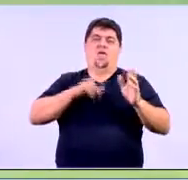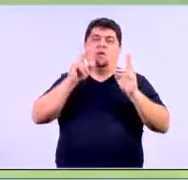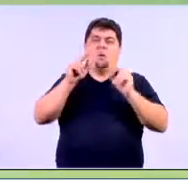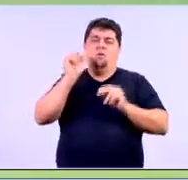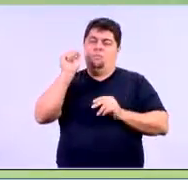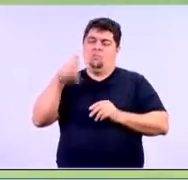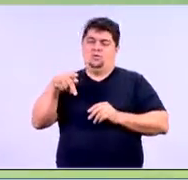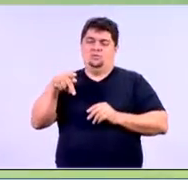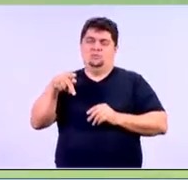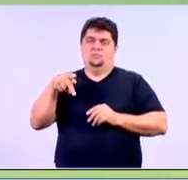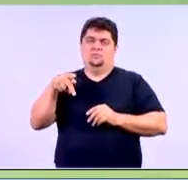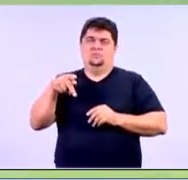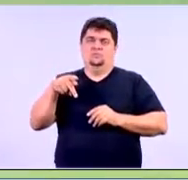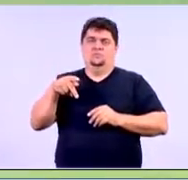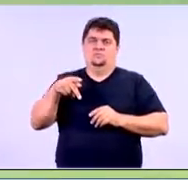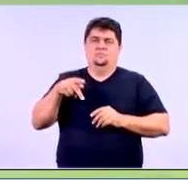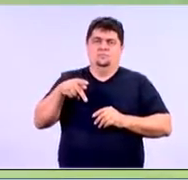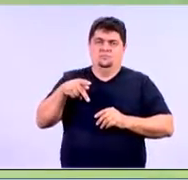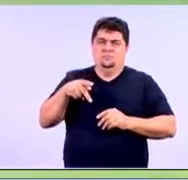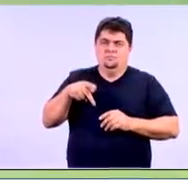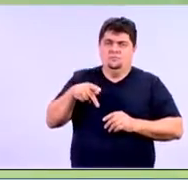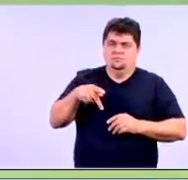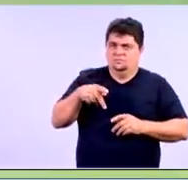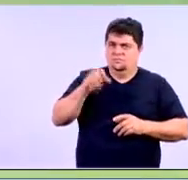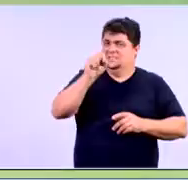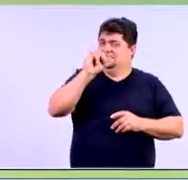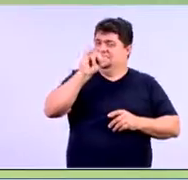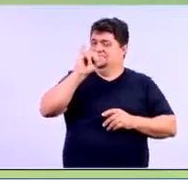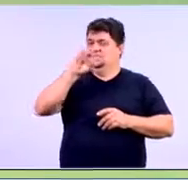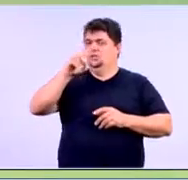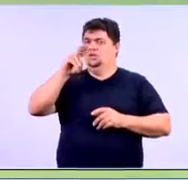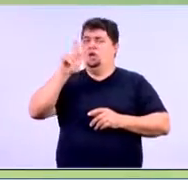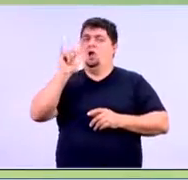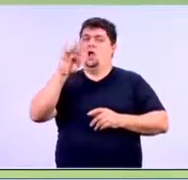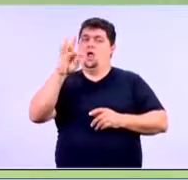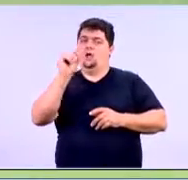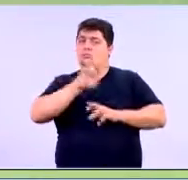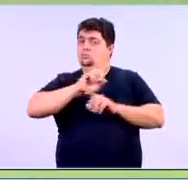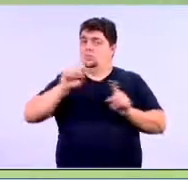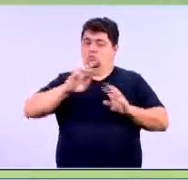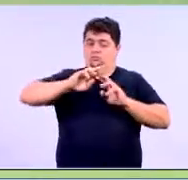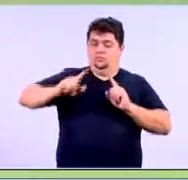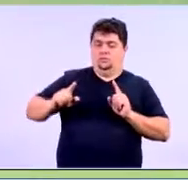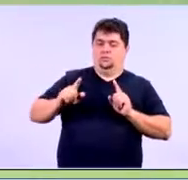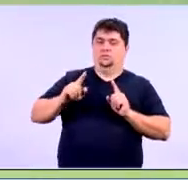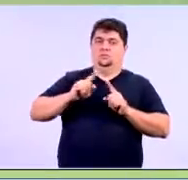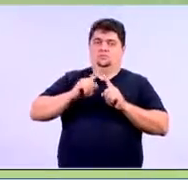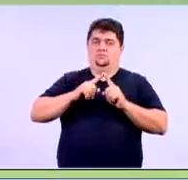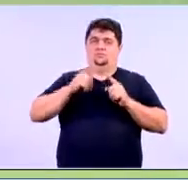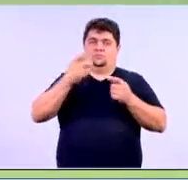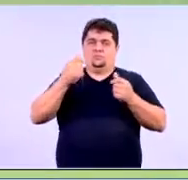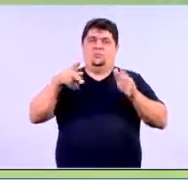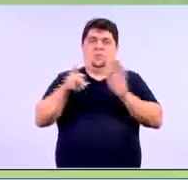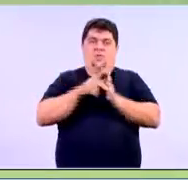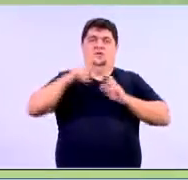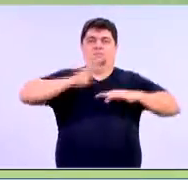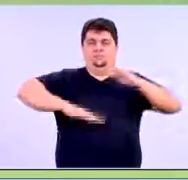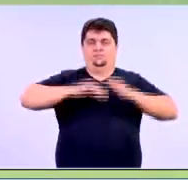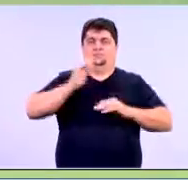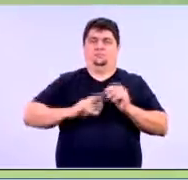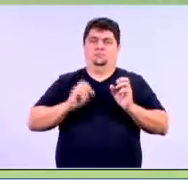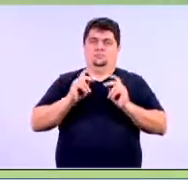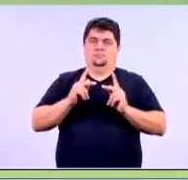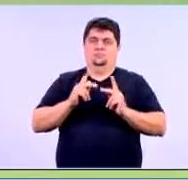alguns leigos falam até sindical, mas não é uma contribuição sindical, e sim social, mas de categoria profissional.